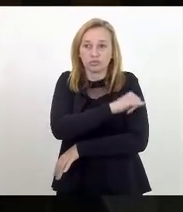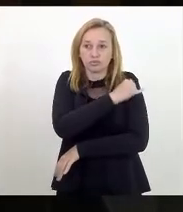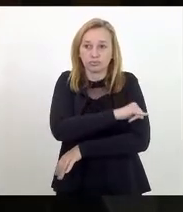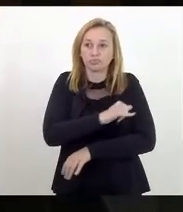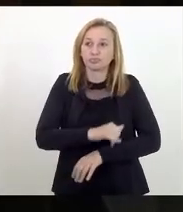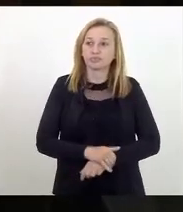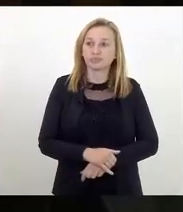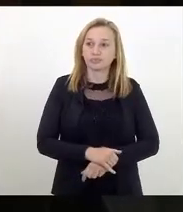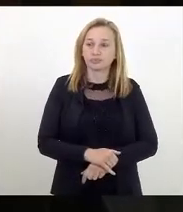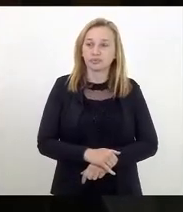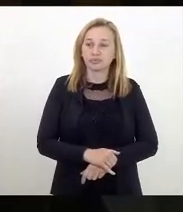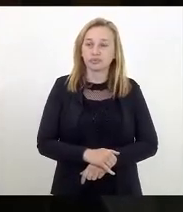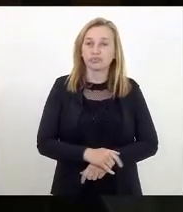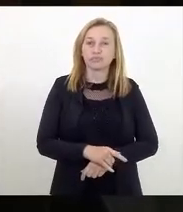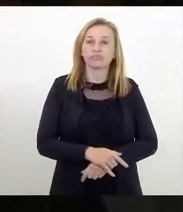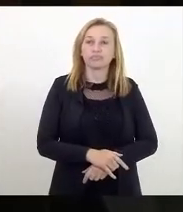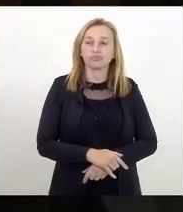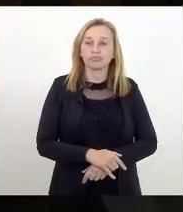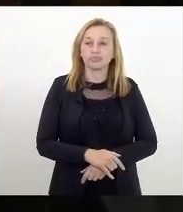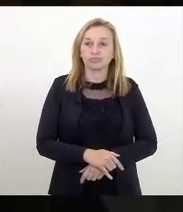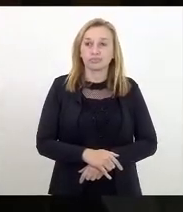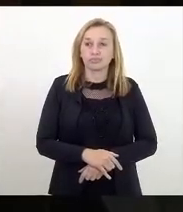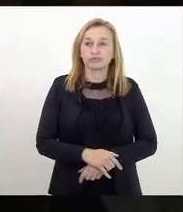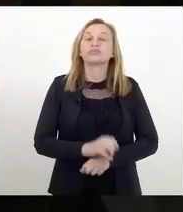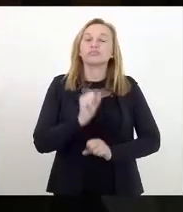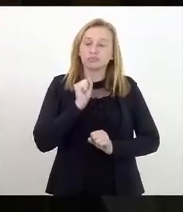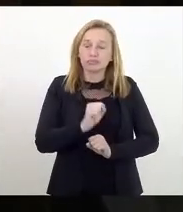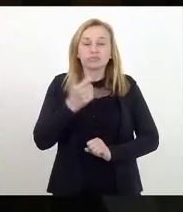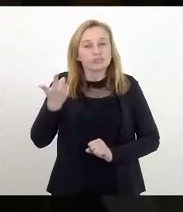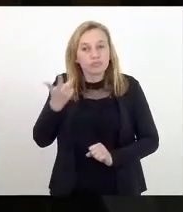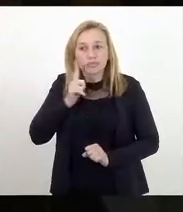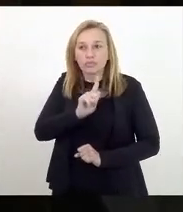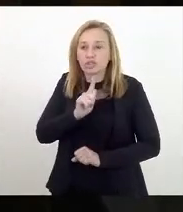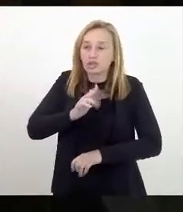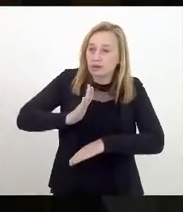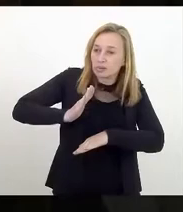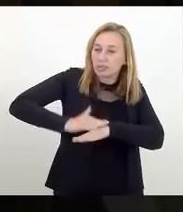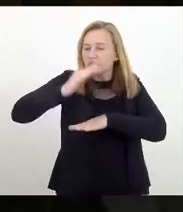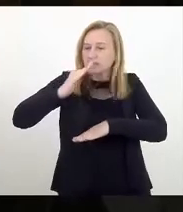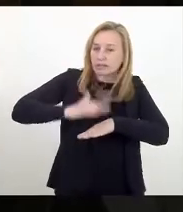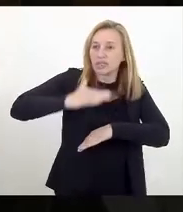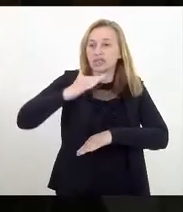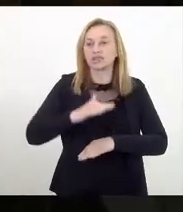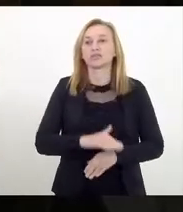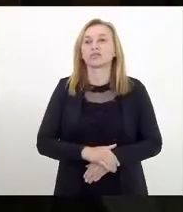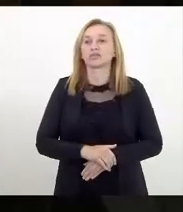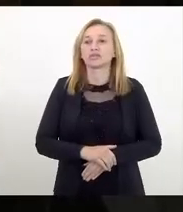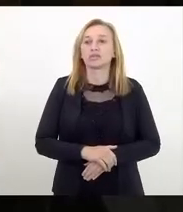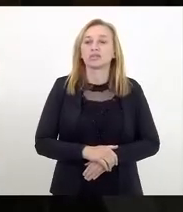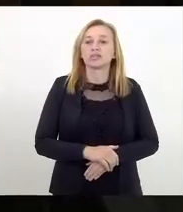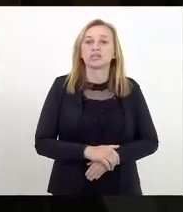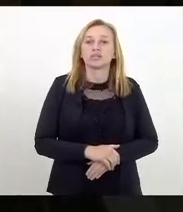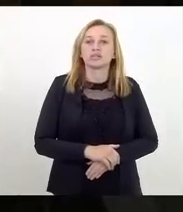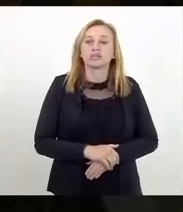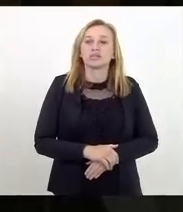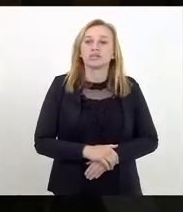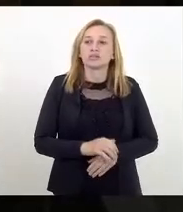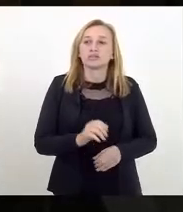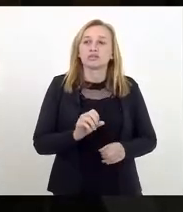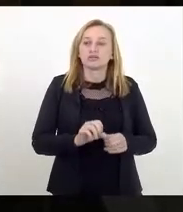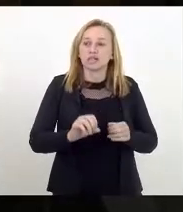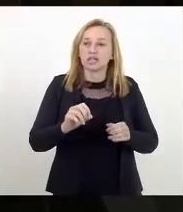para que ela possa conseguir cada vez mais prestar aquele serviço à